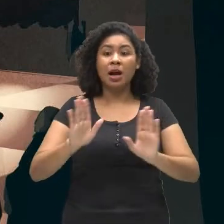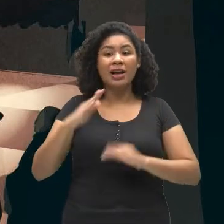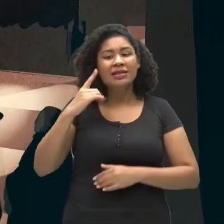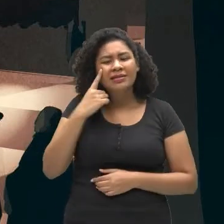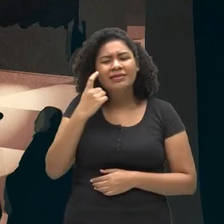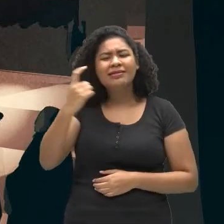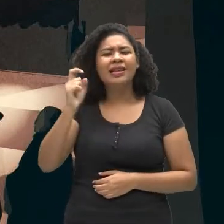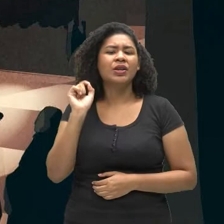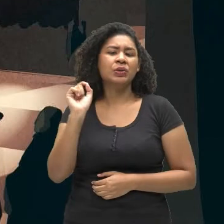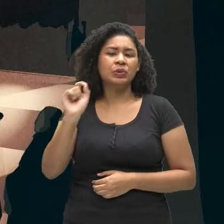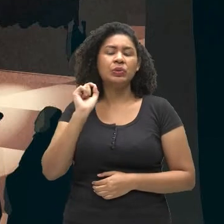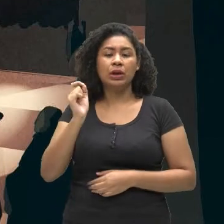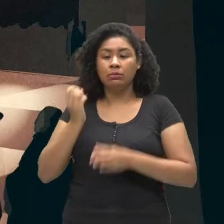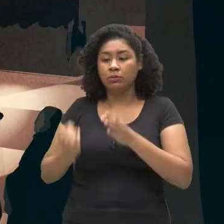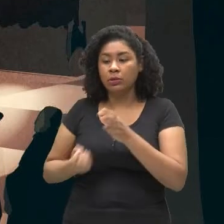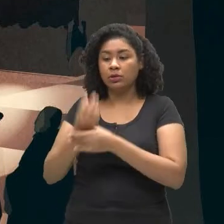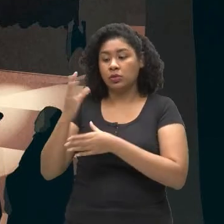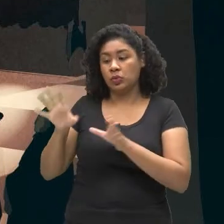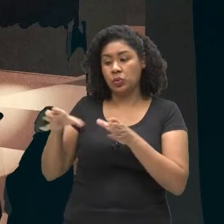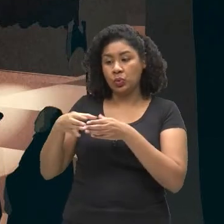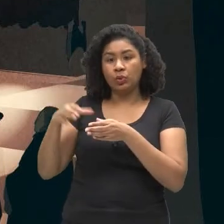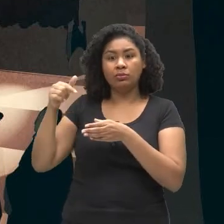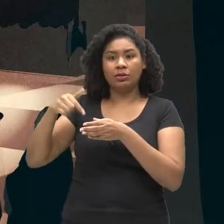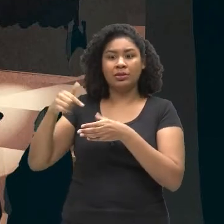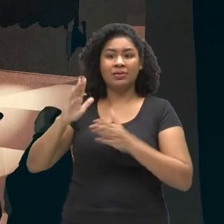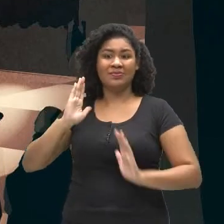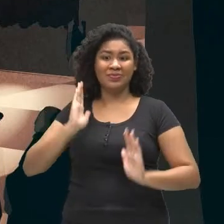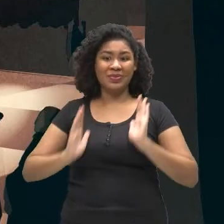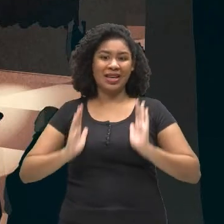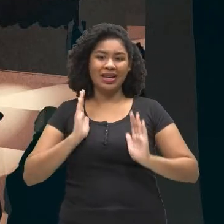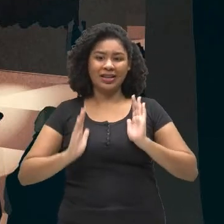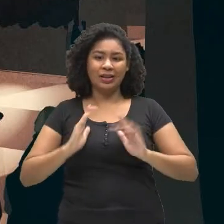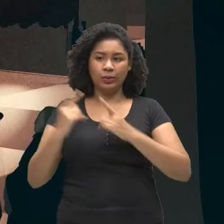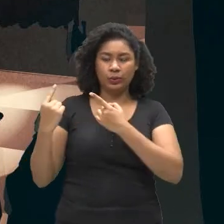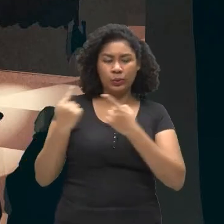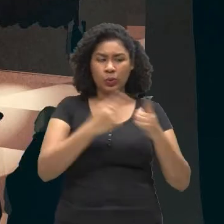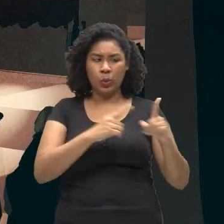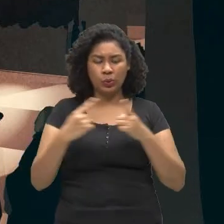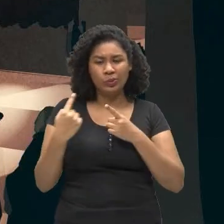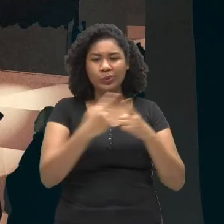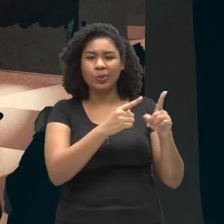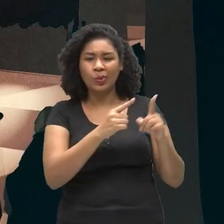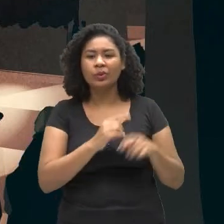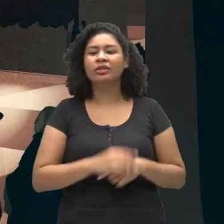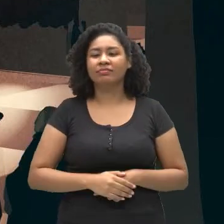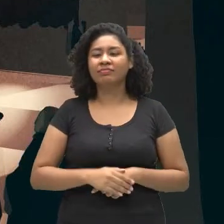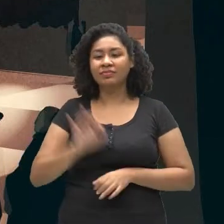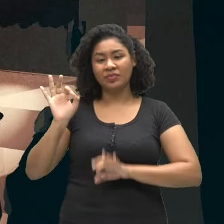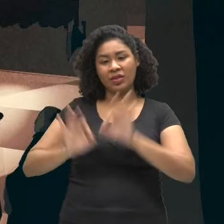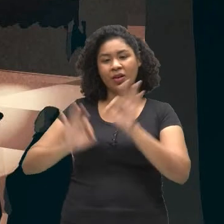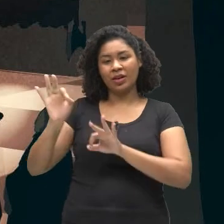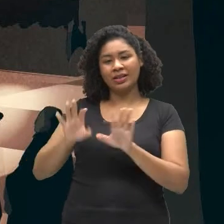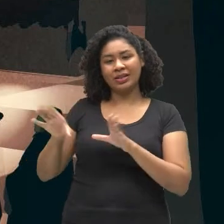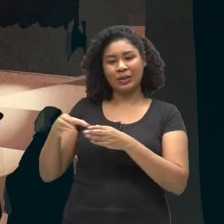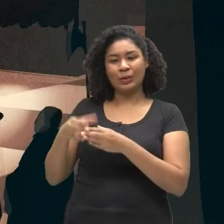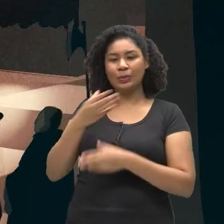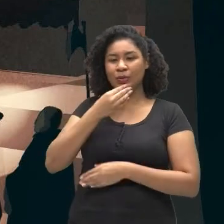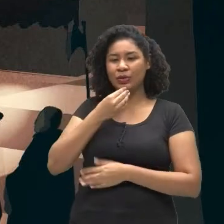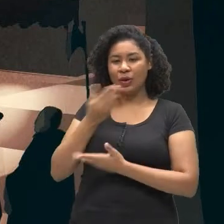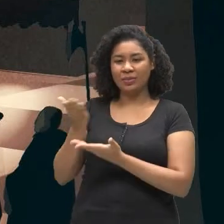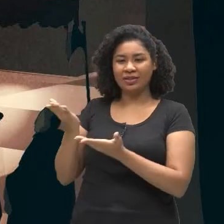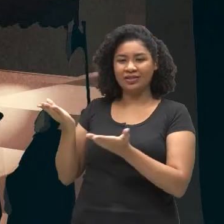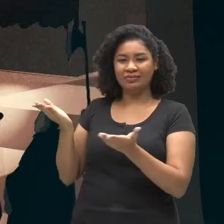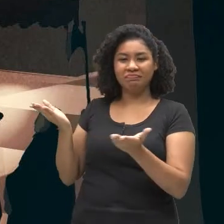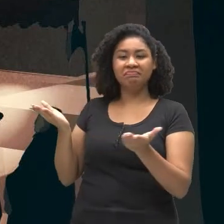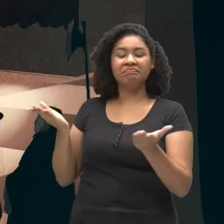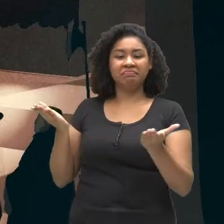tá? A Companhia de Jesus surge no mesmo momento da Contra-Reforma, que foi organizada por este grupo de homens, com